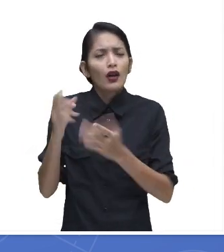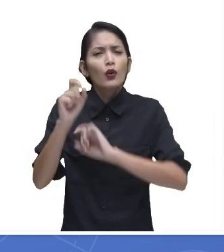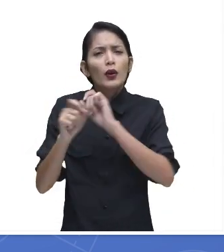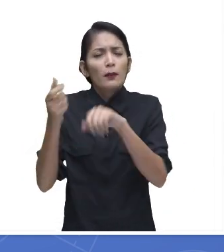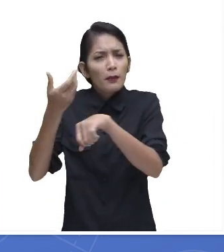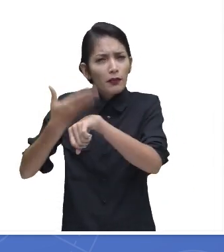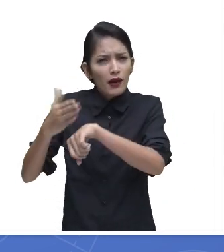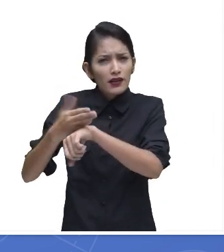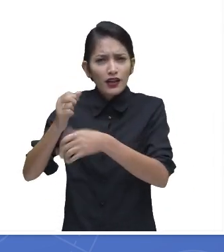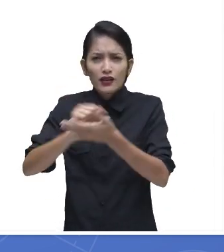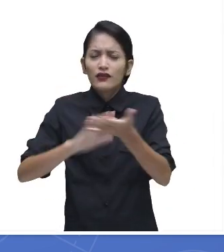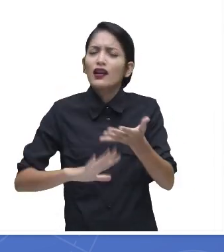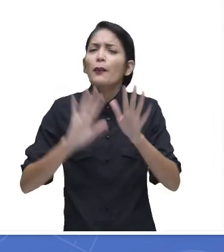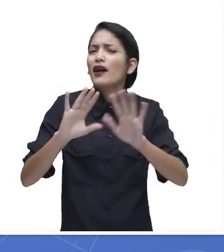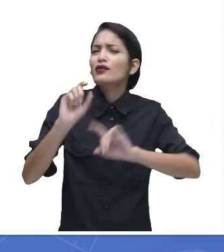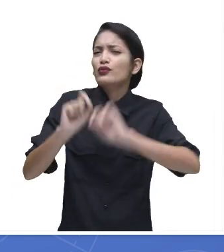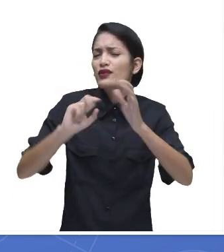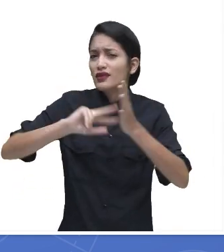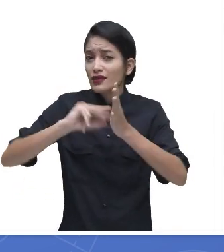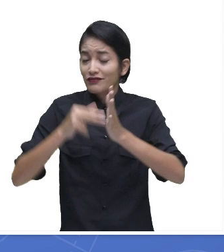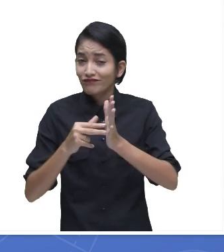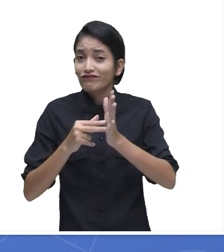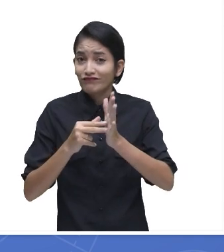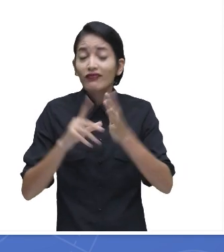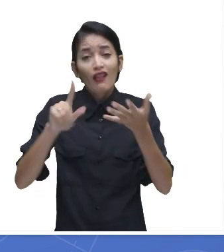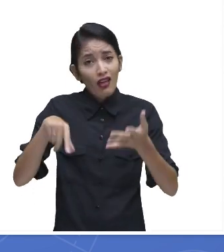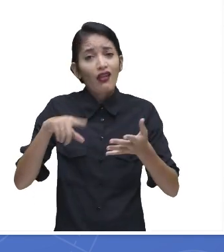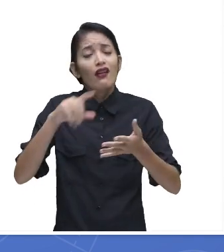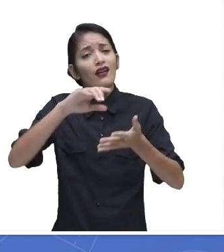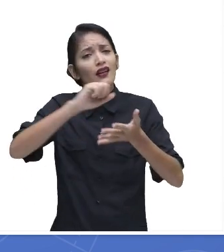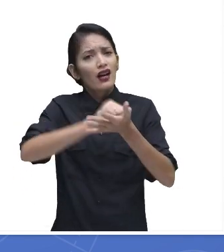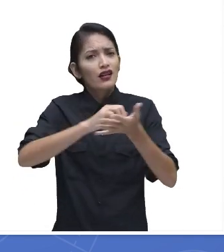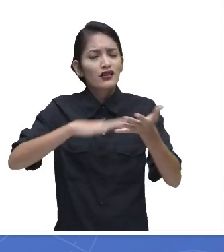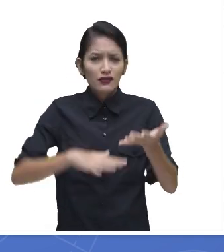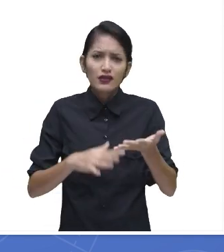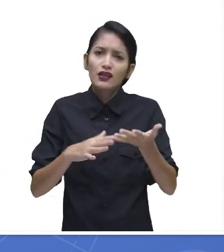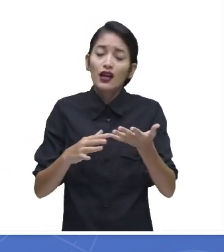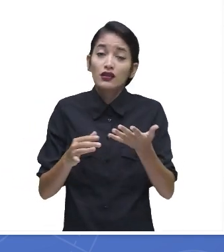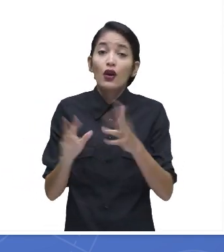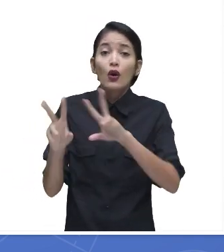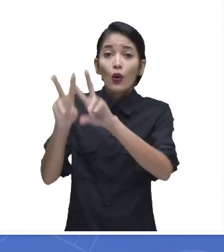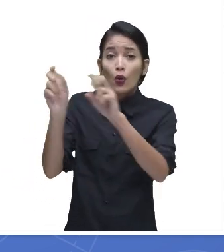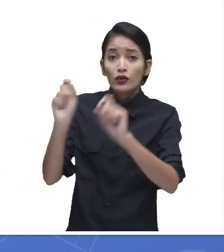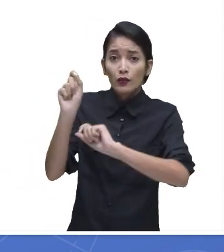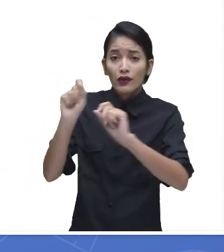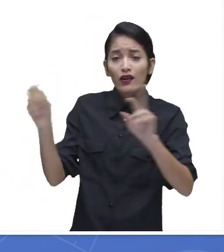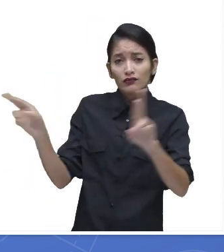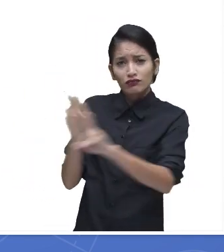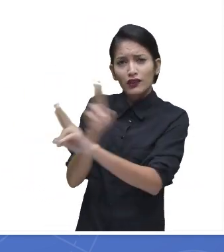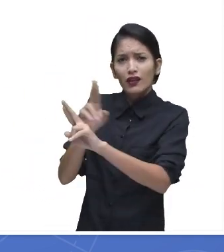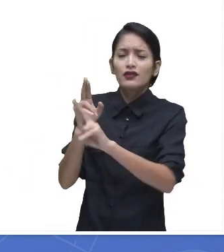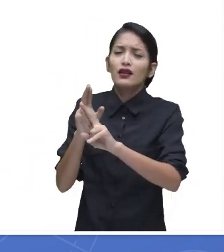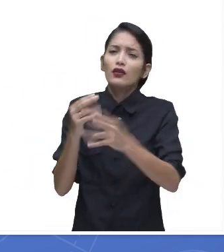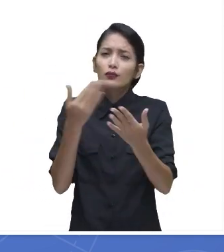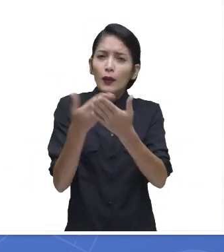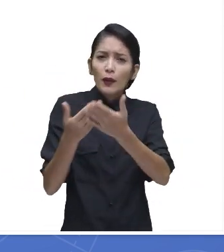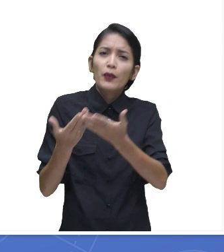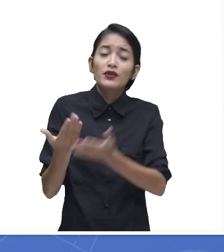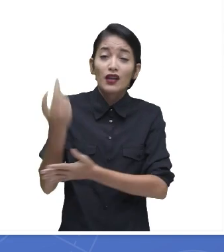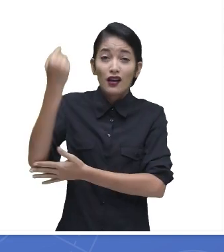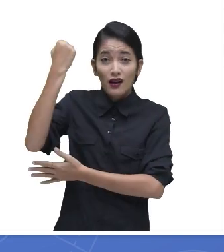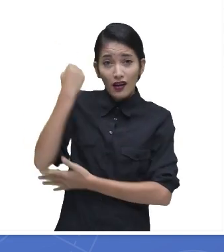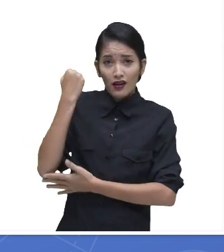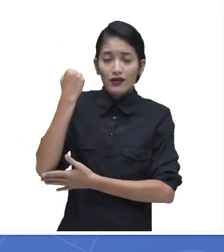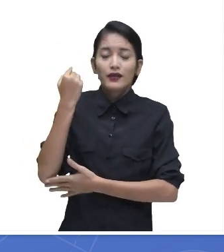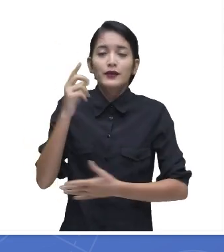praticando. O que é isso? São atividades que a gente vai fazer com relação à aula anterior. Sempre vai funcionar dessa